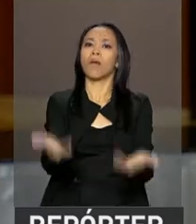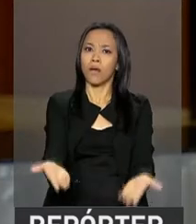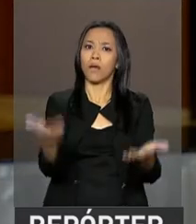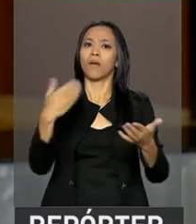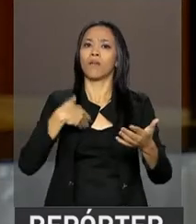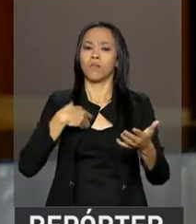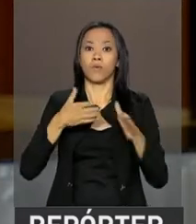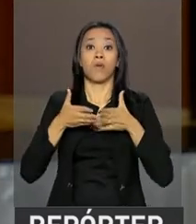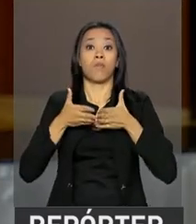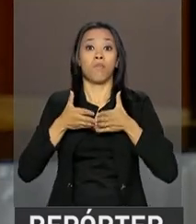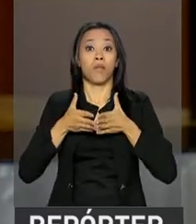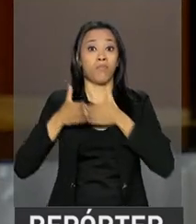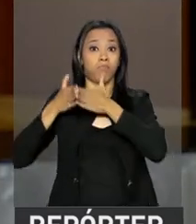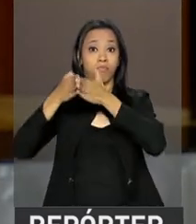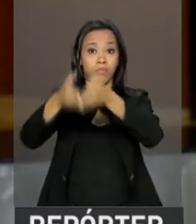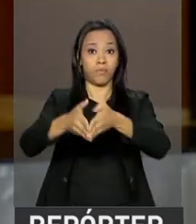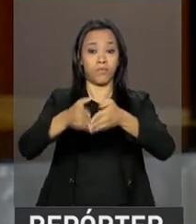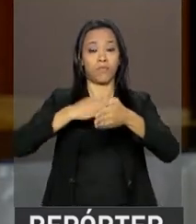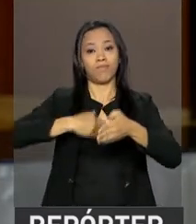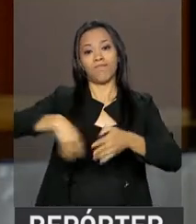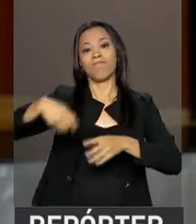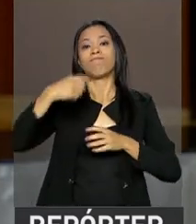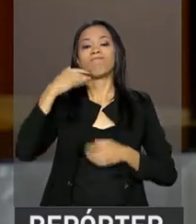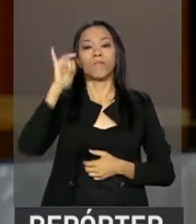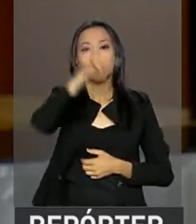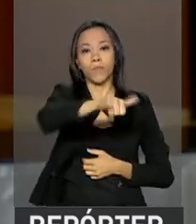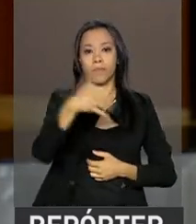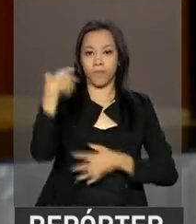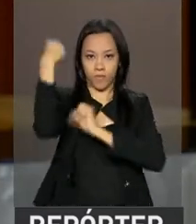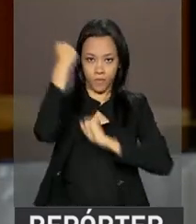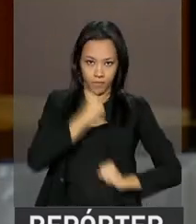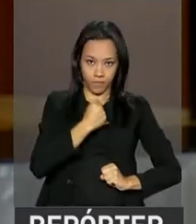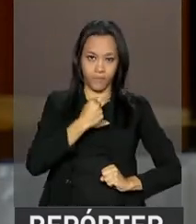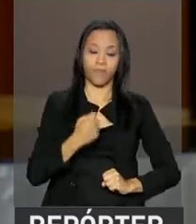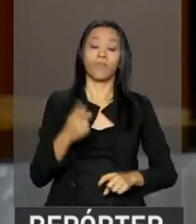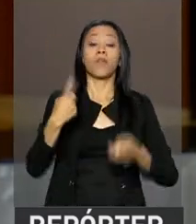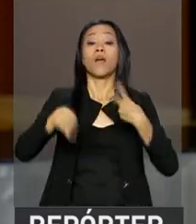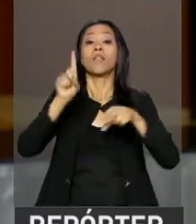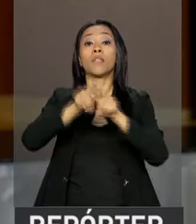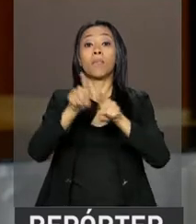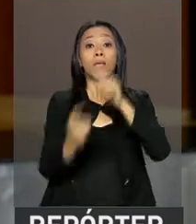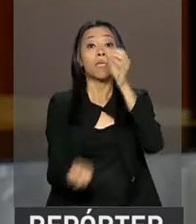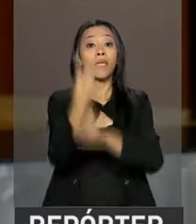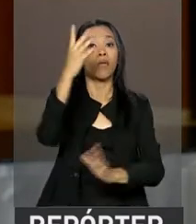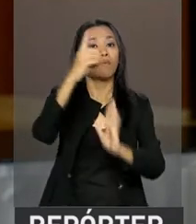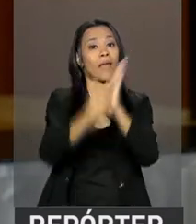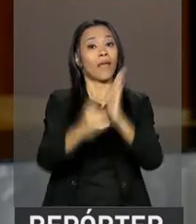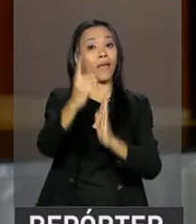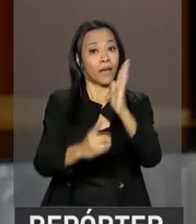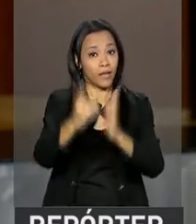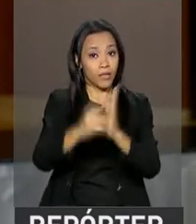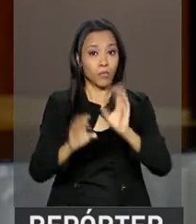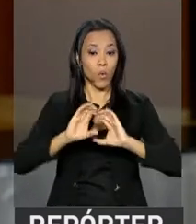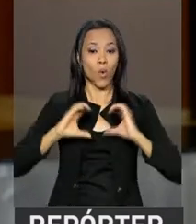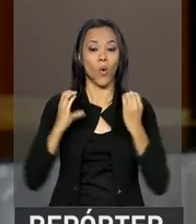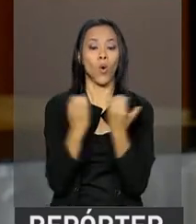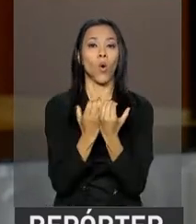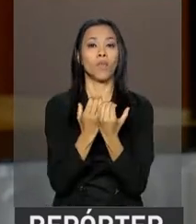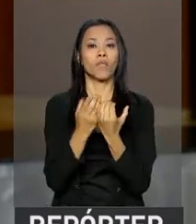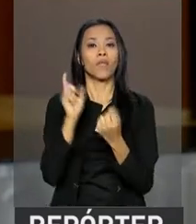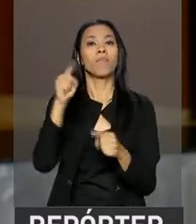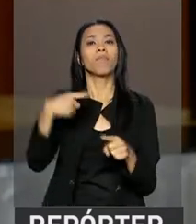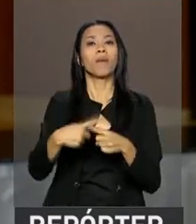forças armadas nessa mesma ocasião jaime presidente também vai assinar um decreto que cria um comitê para a revitalização do parque nacional